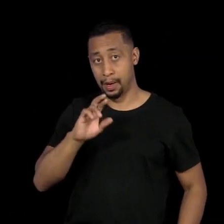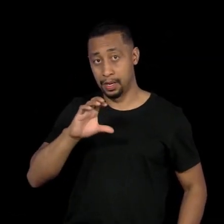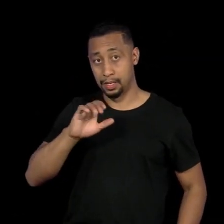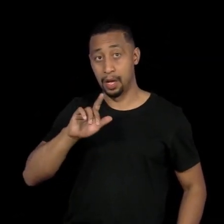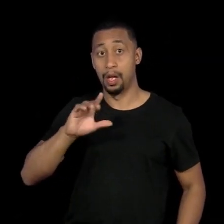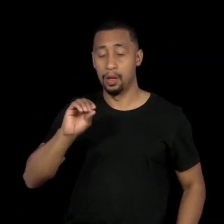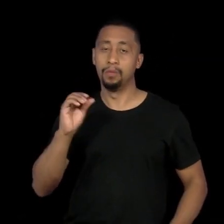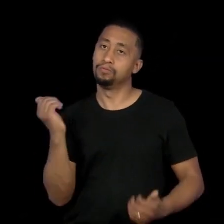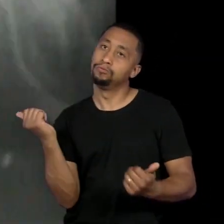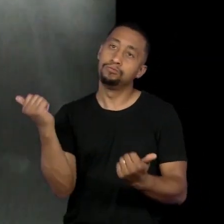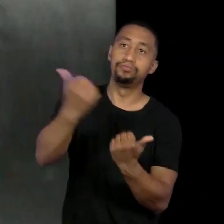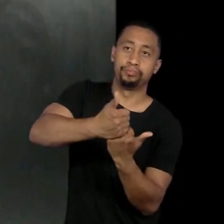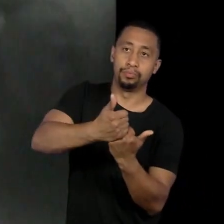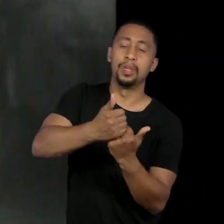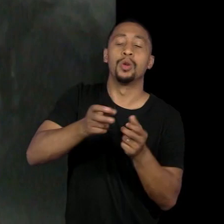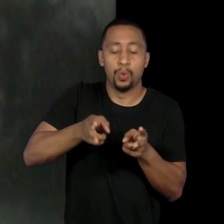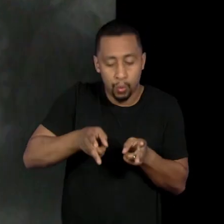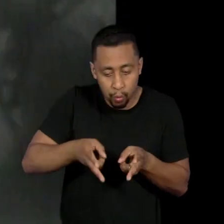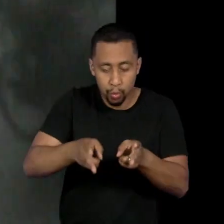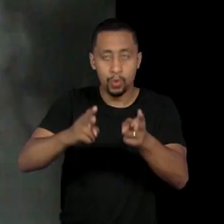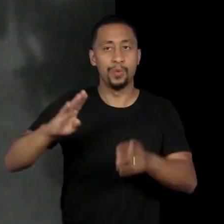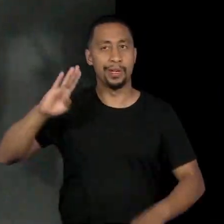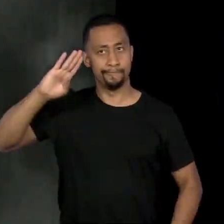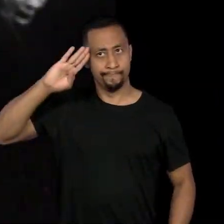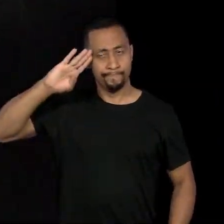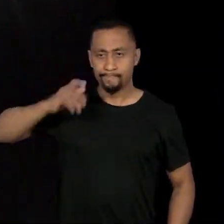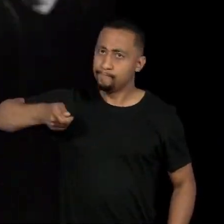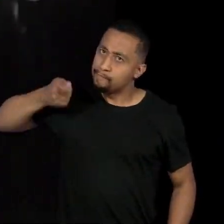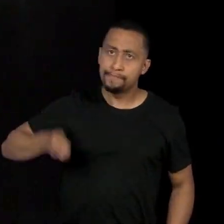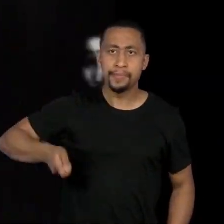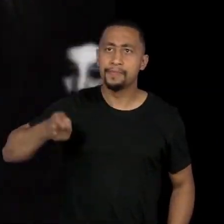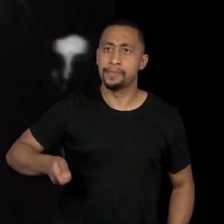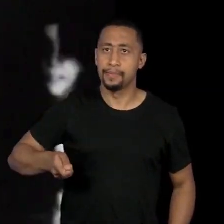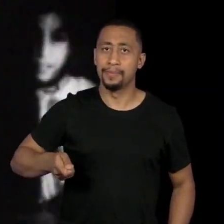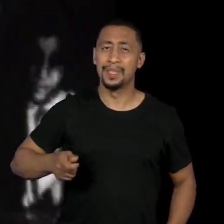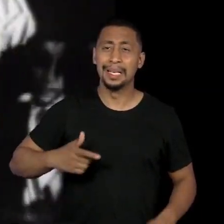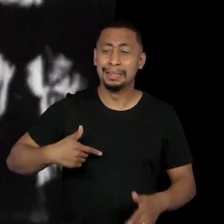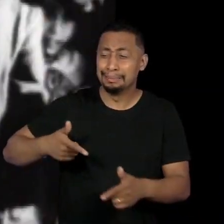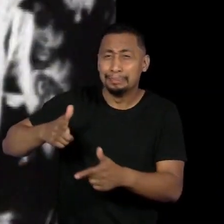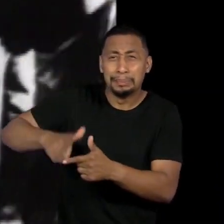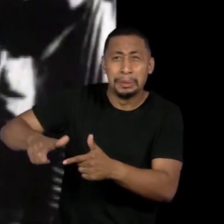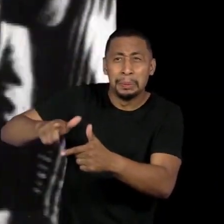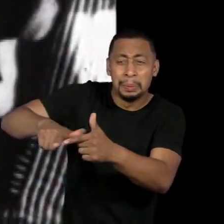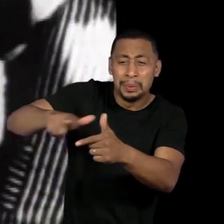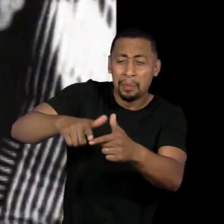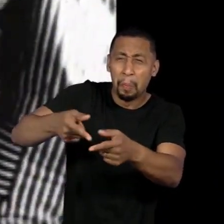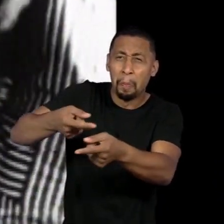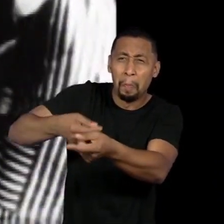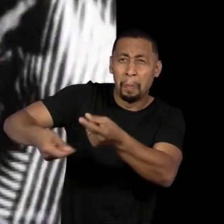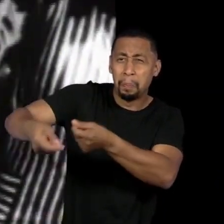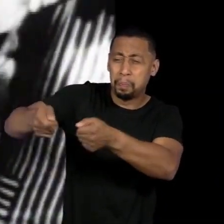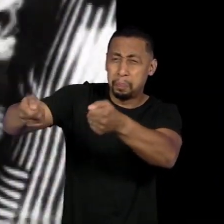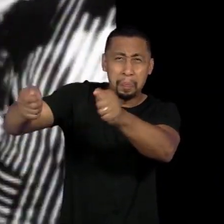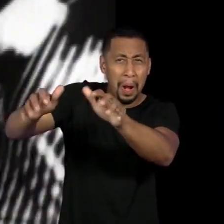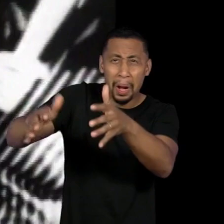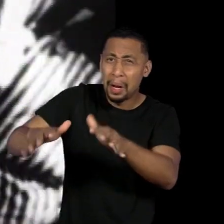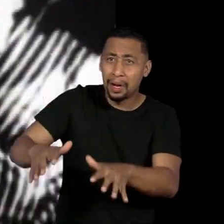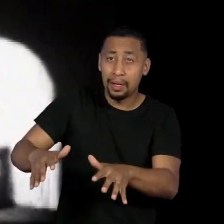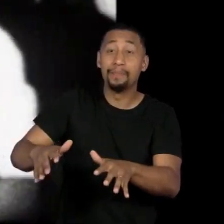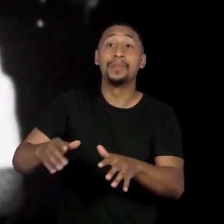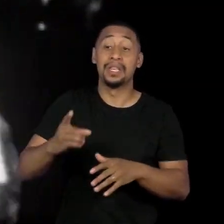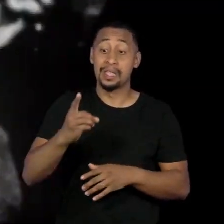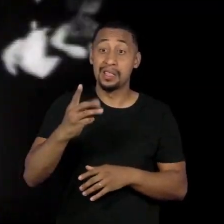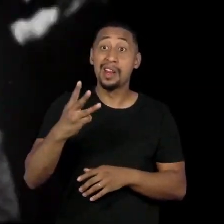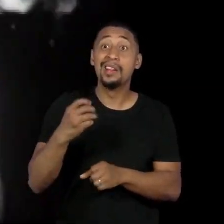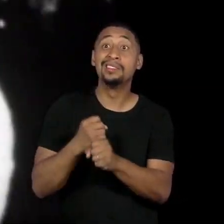sua política ditatorial. Mas problemas econômicos e 13 anos de conflitos com as